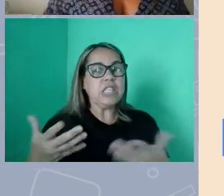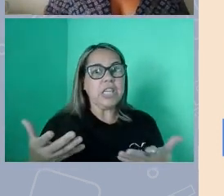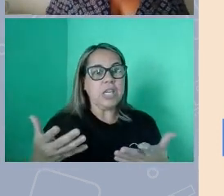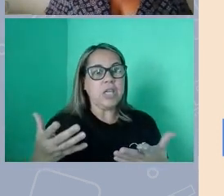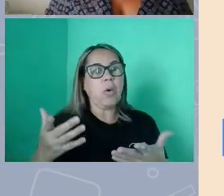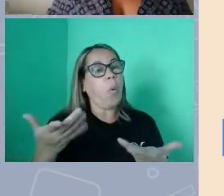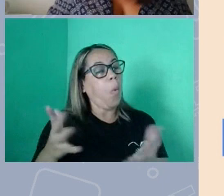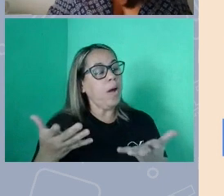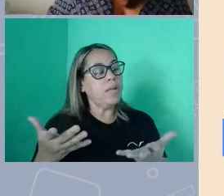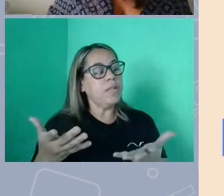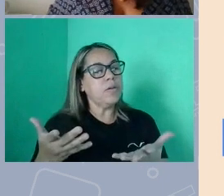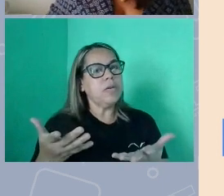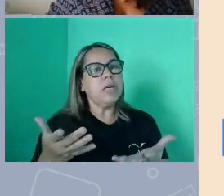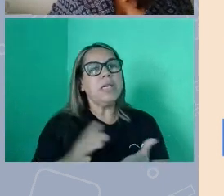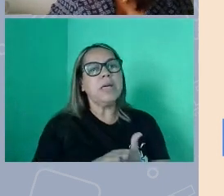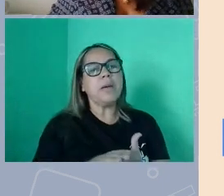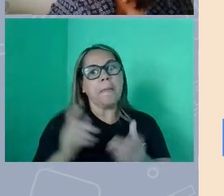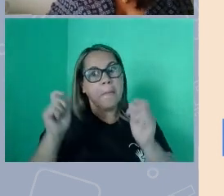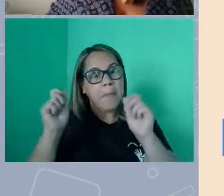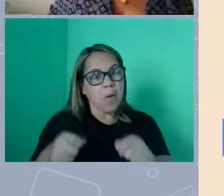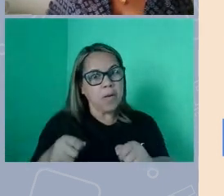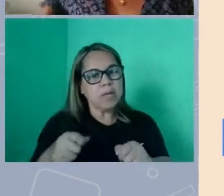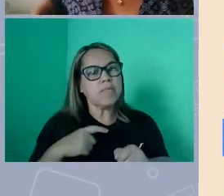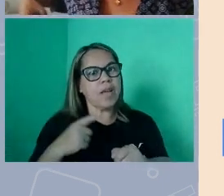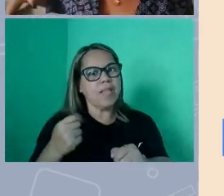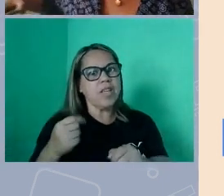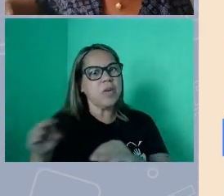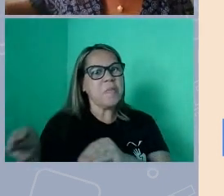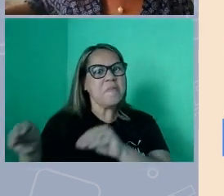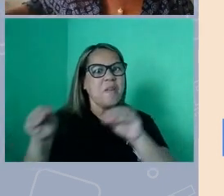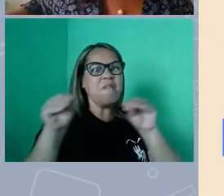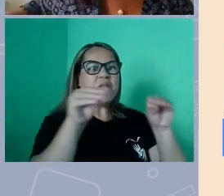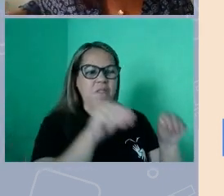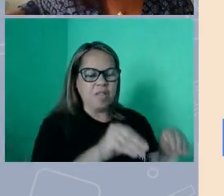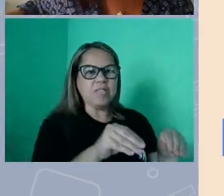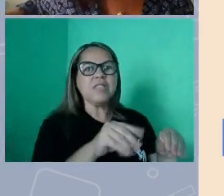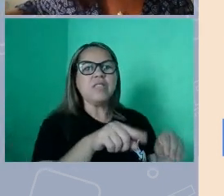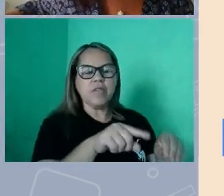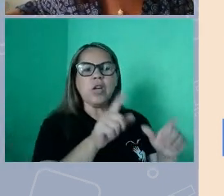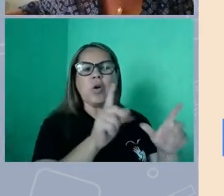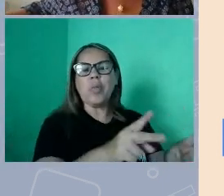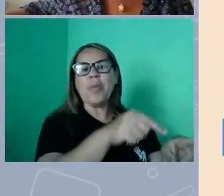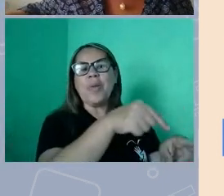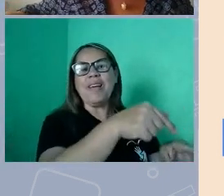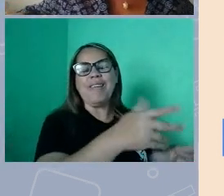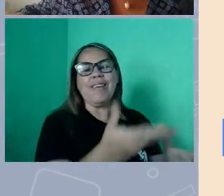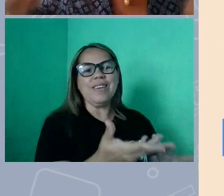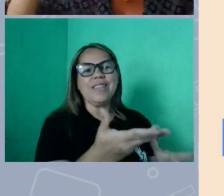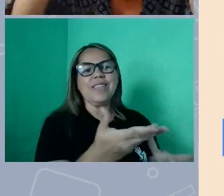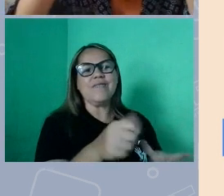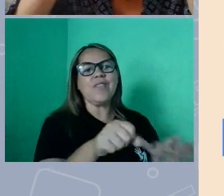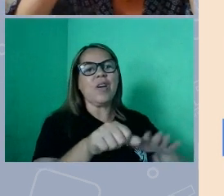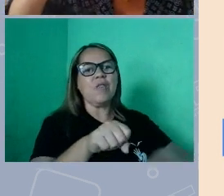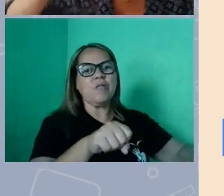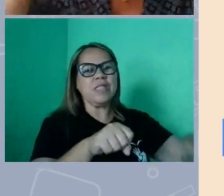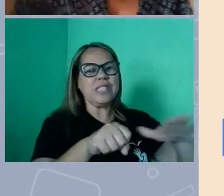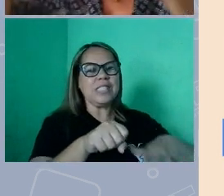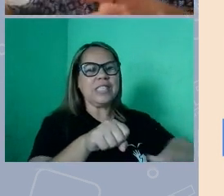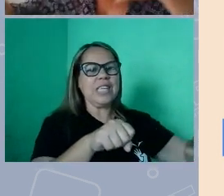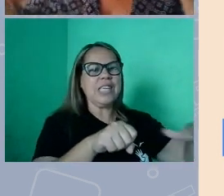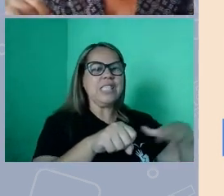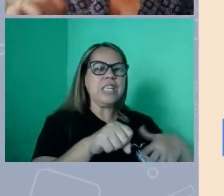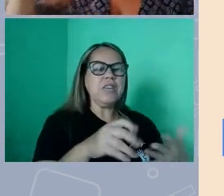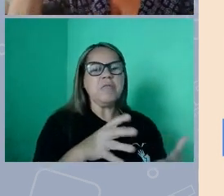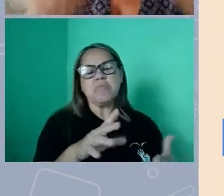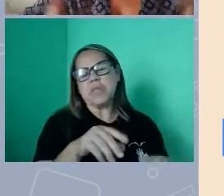condições de retorno eles retornam para o seu lugar de origem que é o sertão né então ele passa dois,